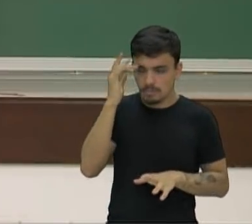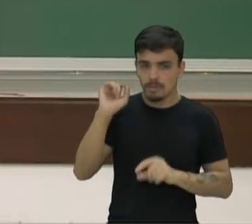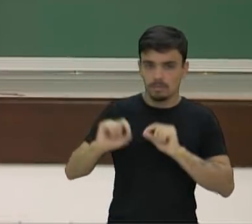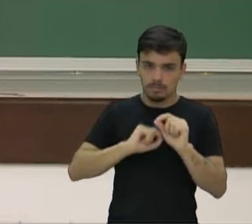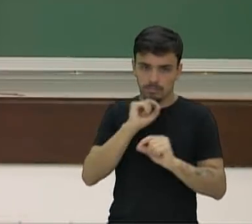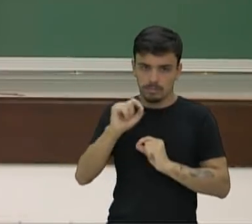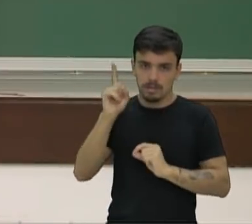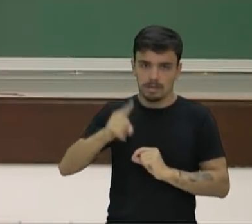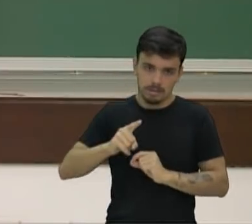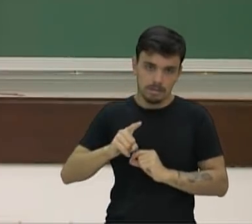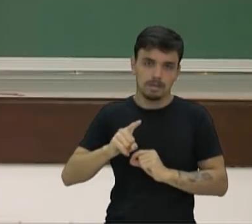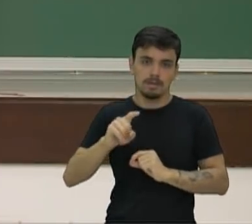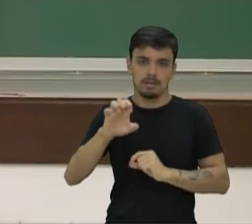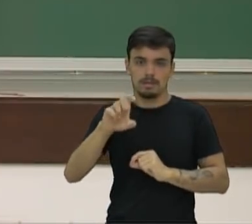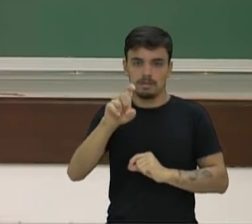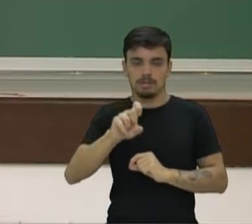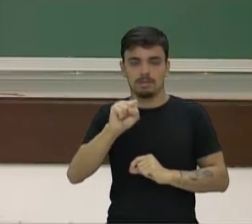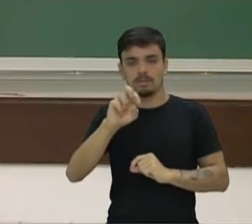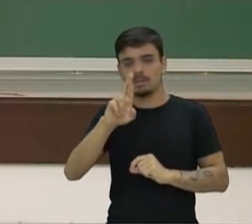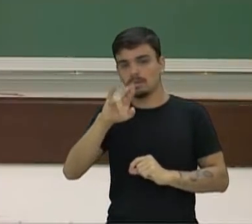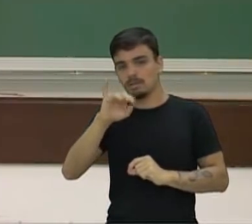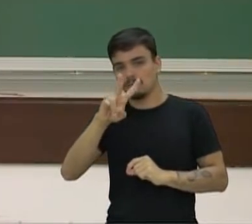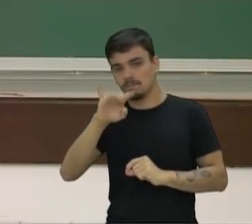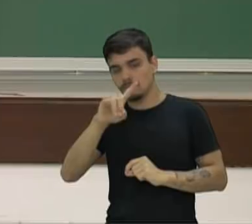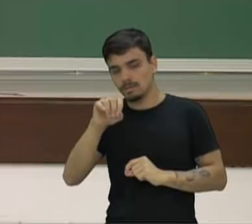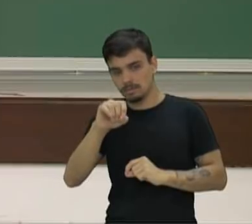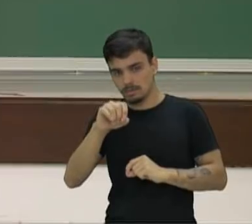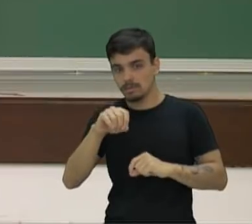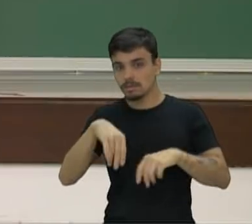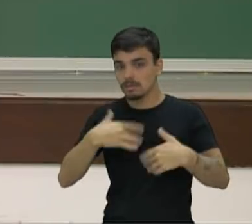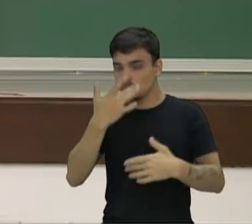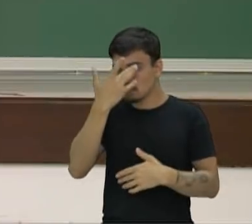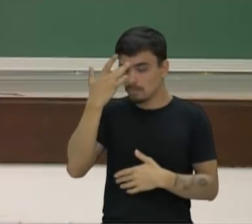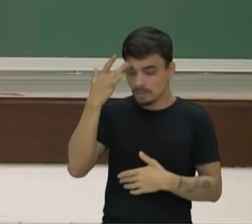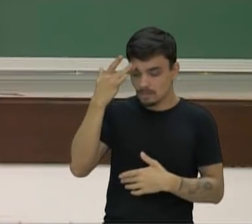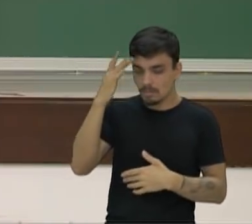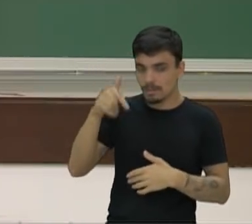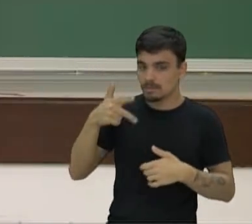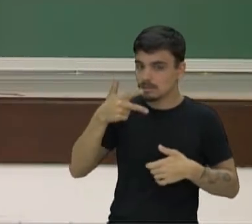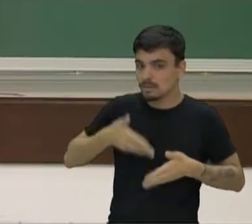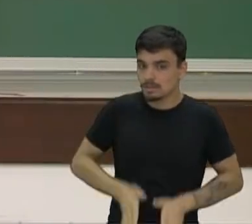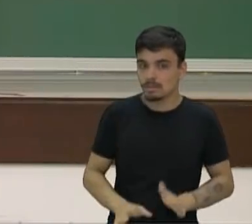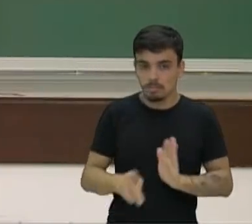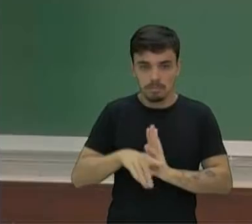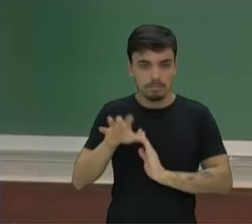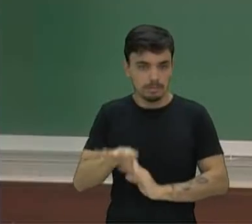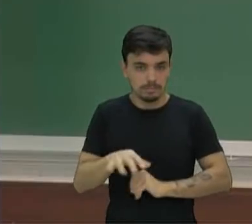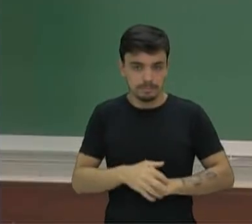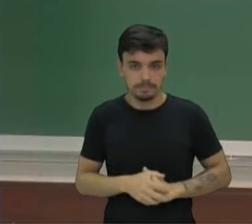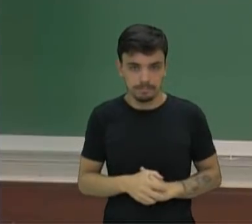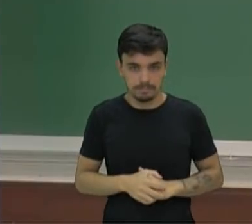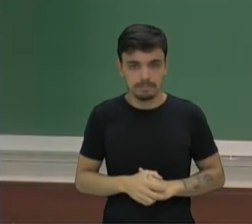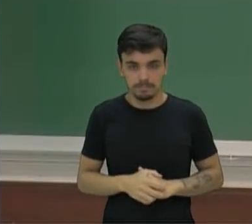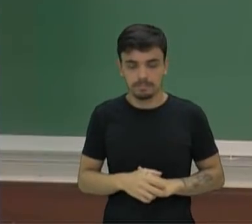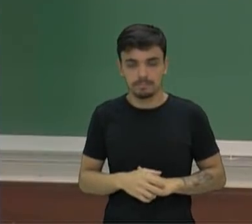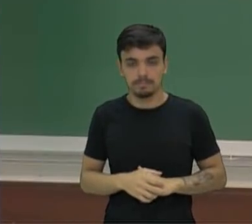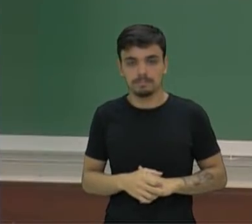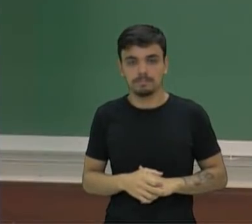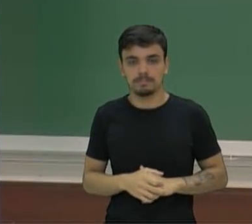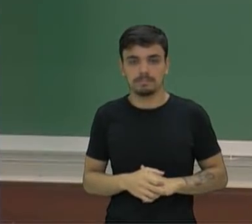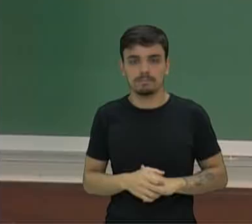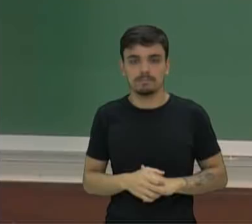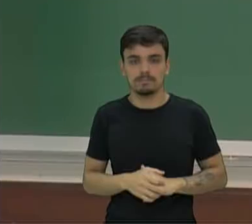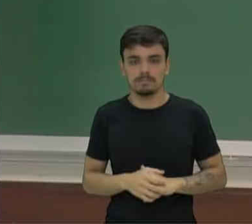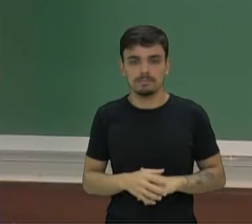foi escravizada, e parece que a palavra escravo, parece que a pessoa nasceu para aquilo. E ninguém nasce escravo. Vamos lá,